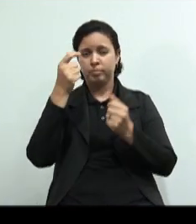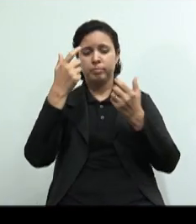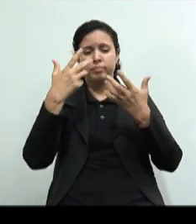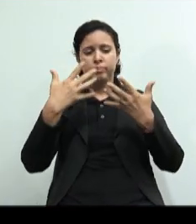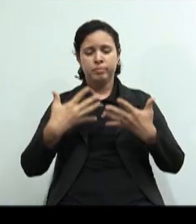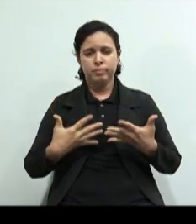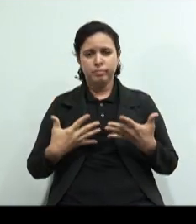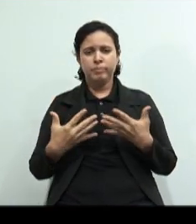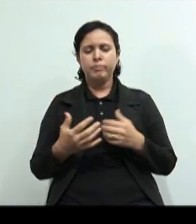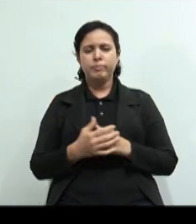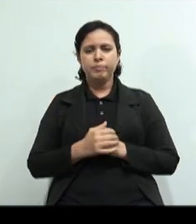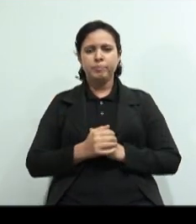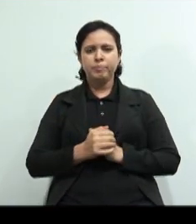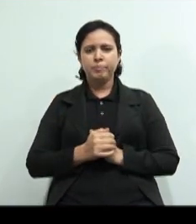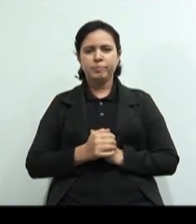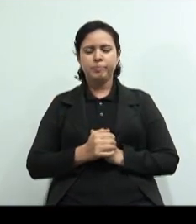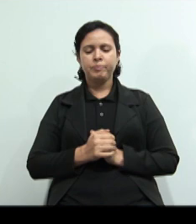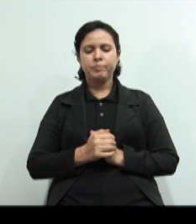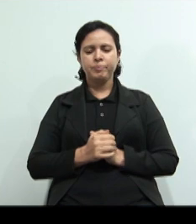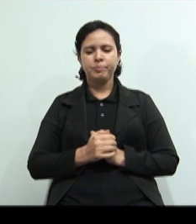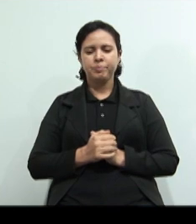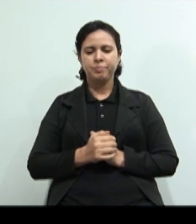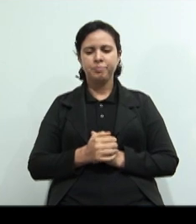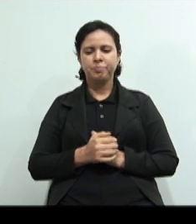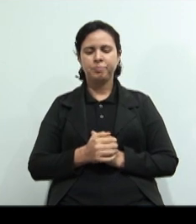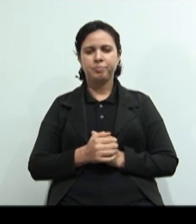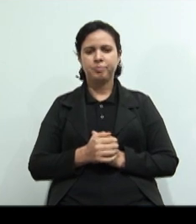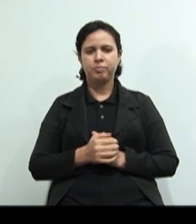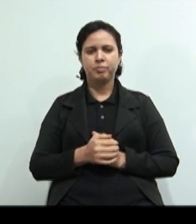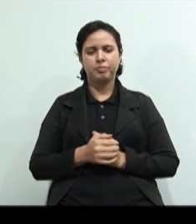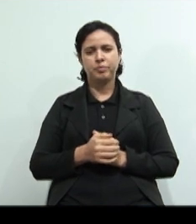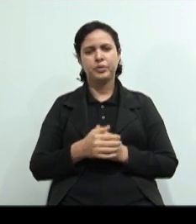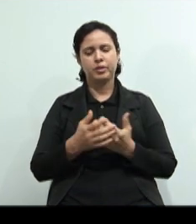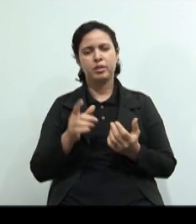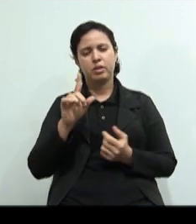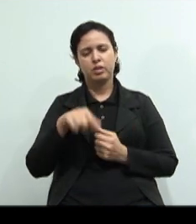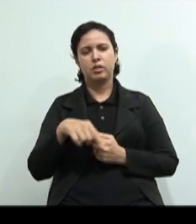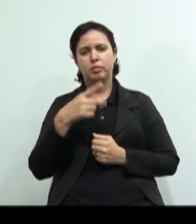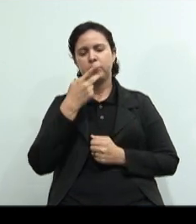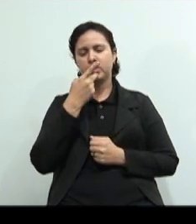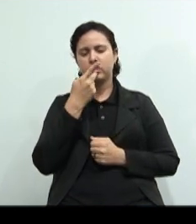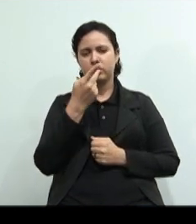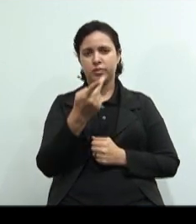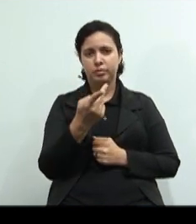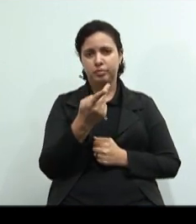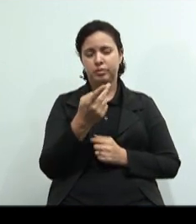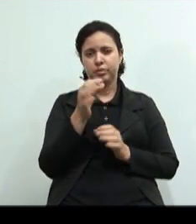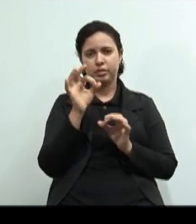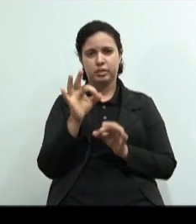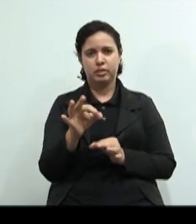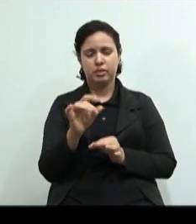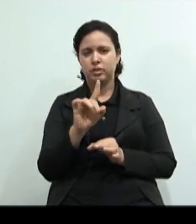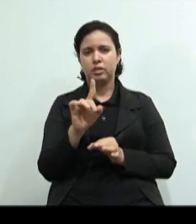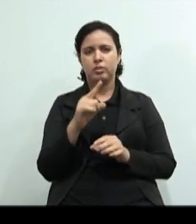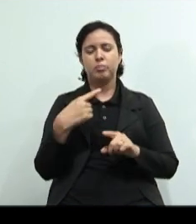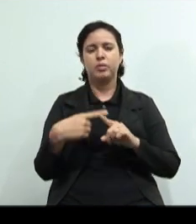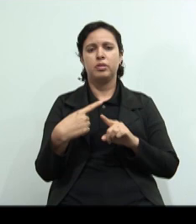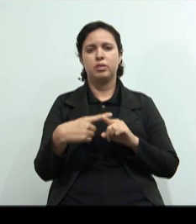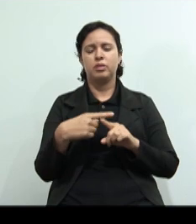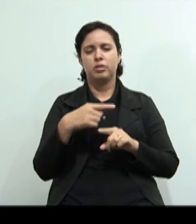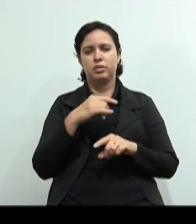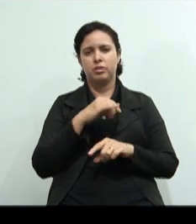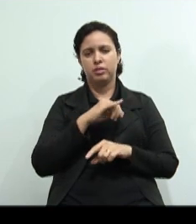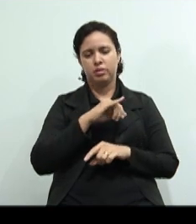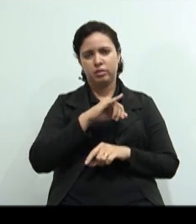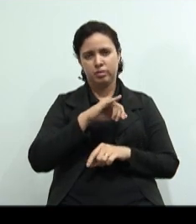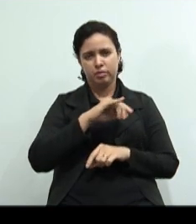se a pronúncia estava perfeita, né? Mas era Seiri, Seiton, Seisou, Seikes,